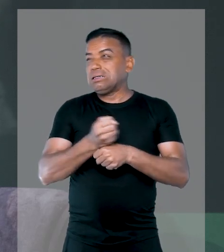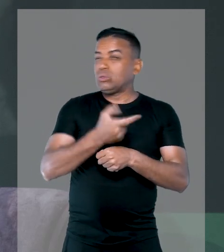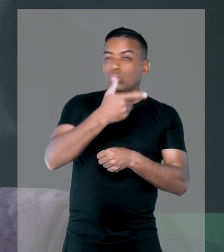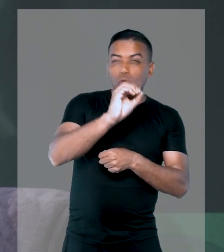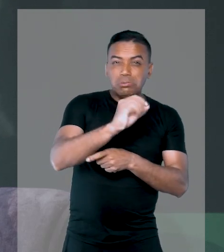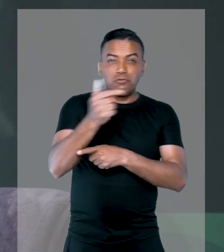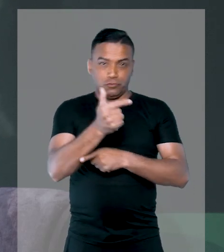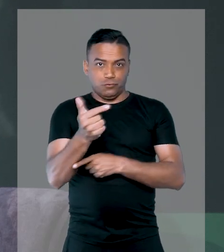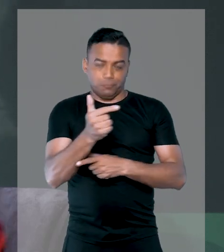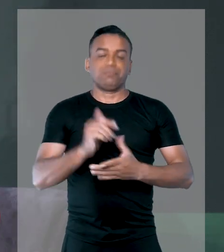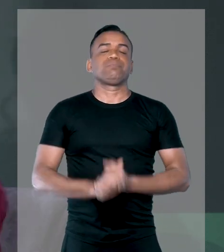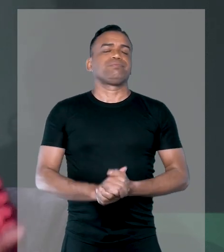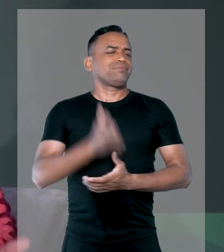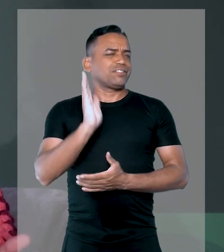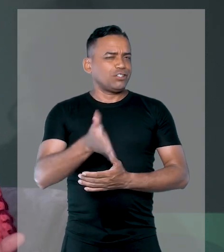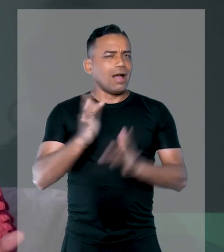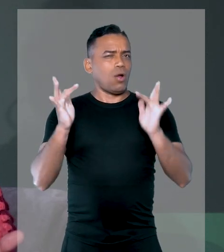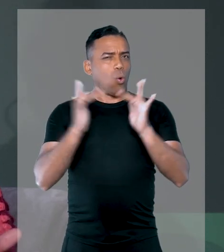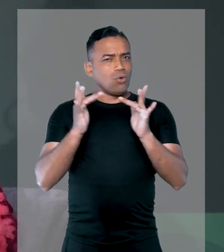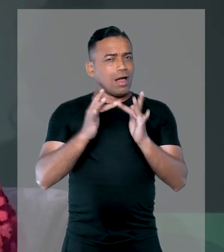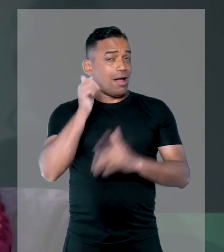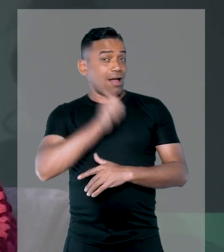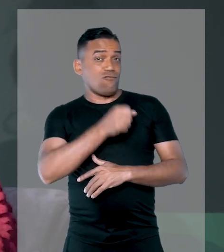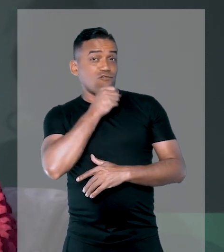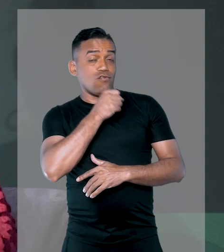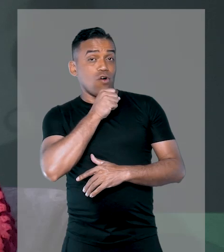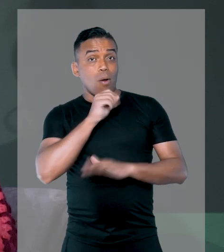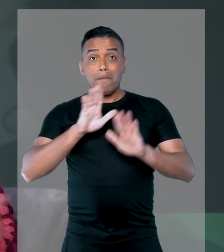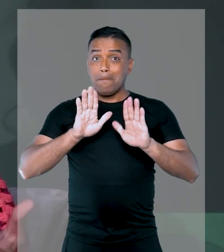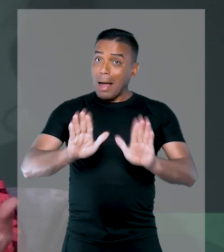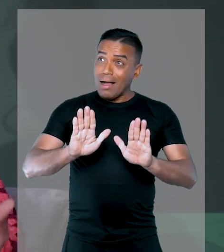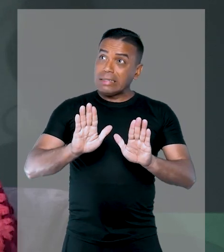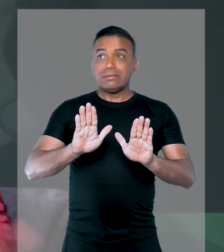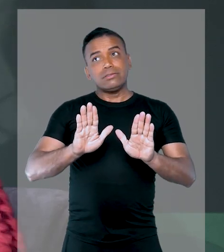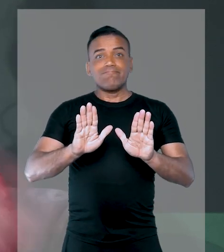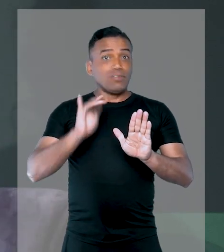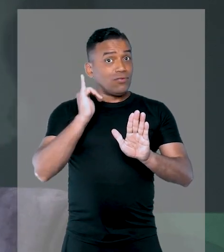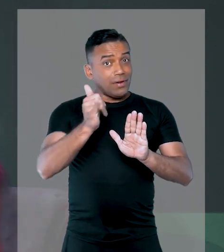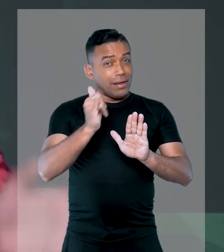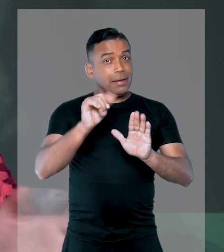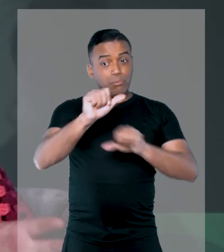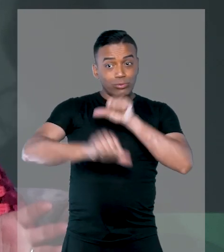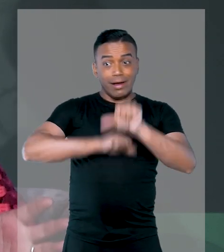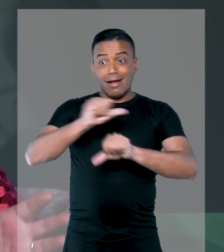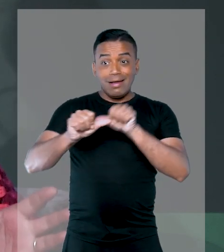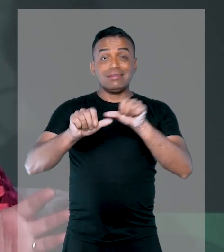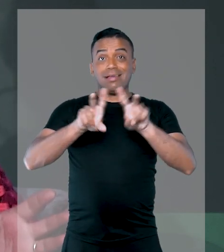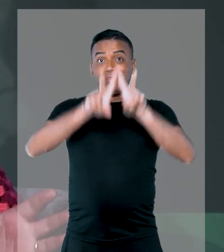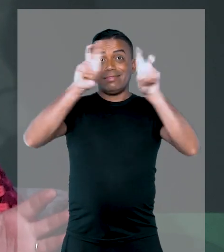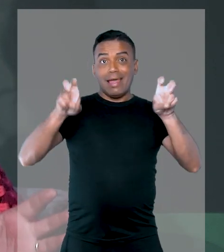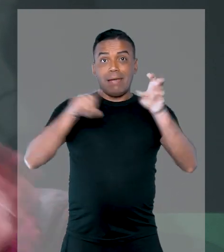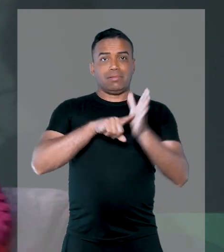2022. E eu já tinha o contato com a minha avó, mas por ter sido, como eu falei, uma mudança de tema